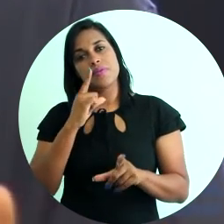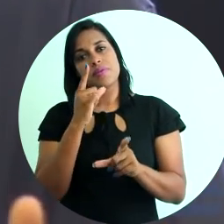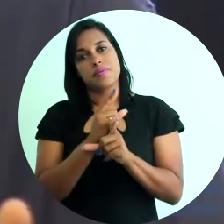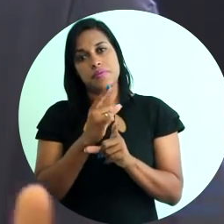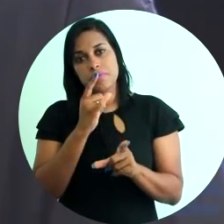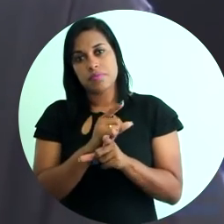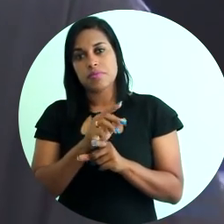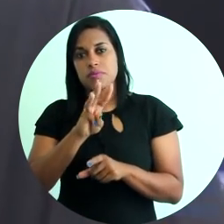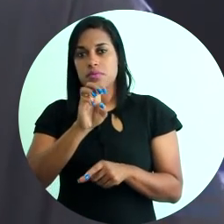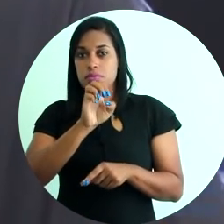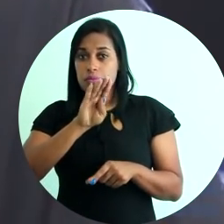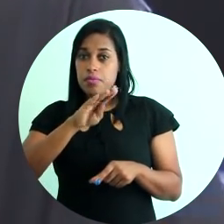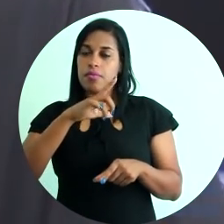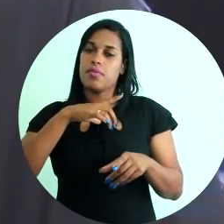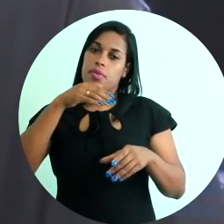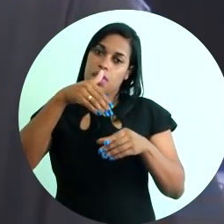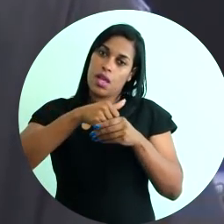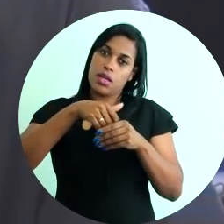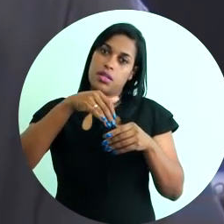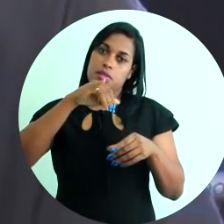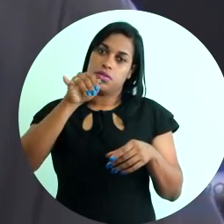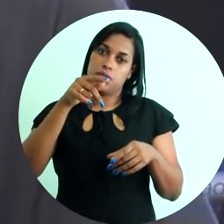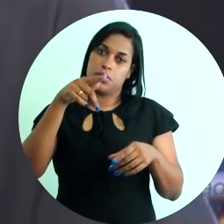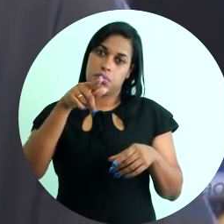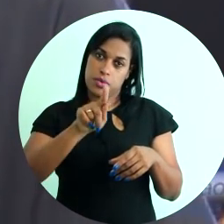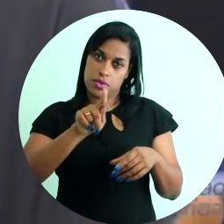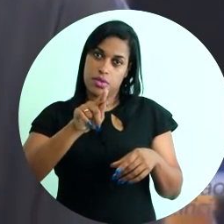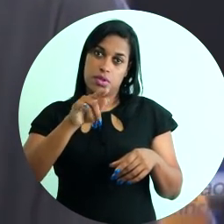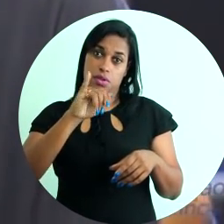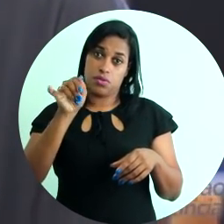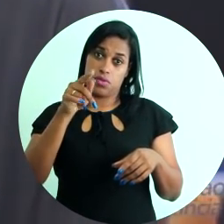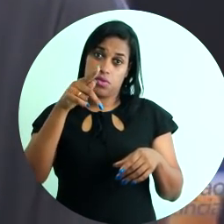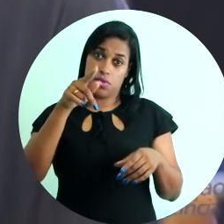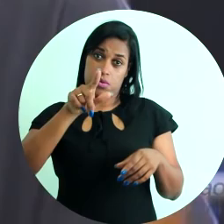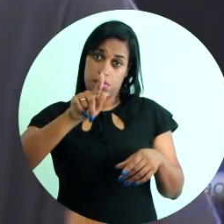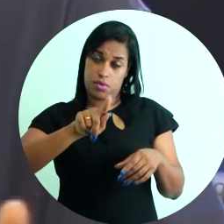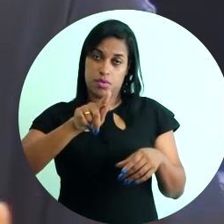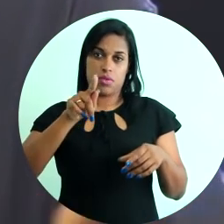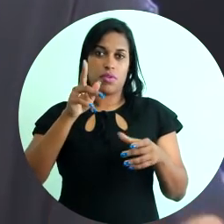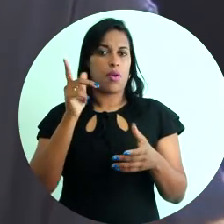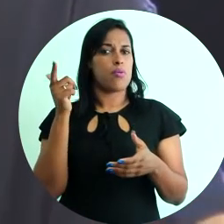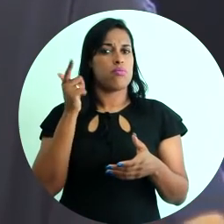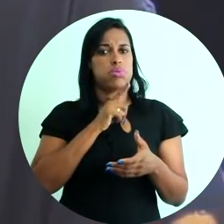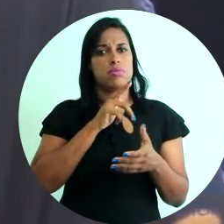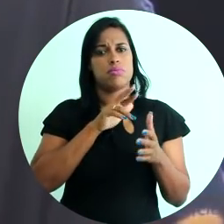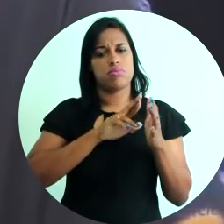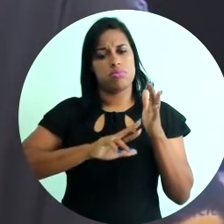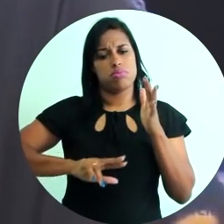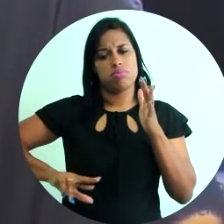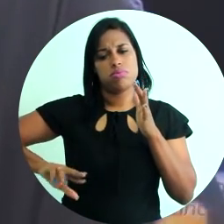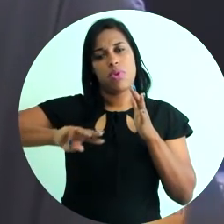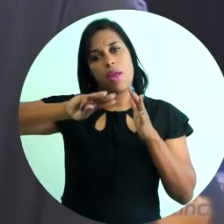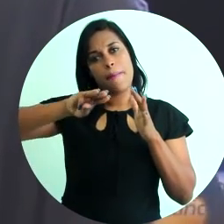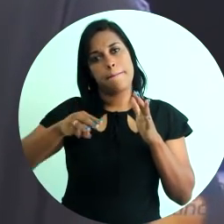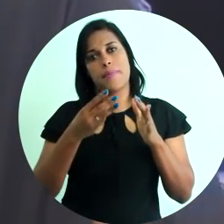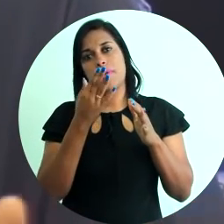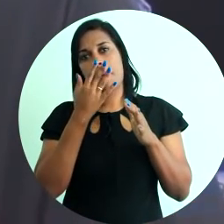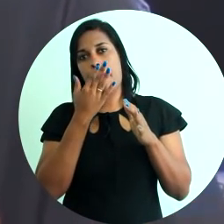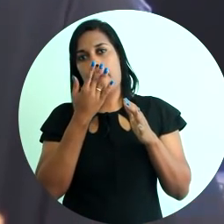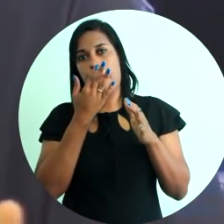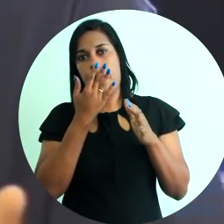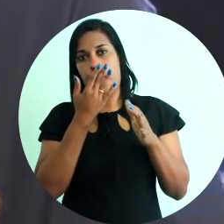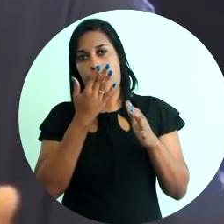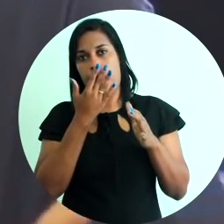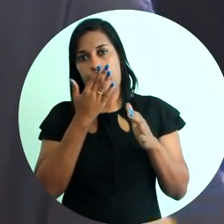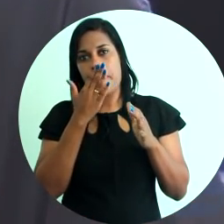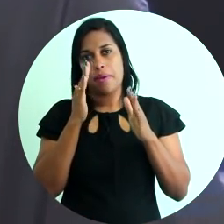na web são arquivos JPG. Os arquivos JPG conseguem exibir milhões de cores, eles estão aí na